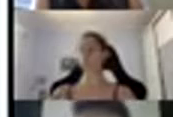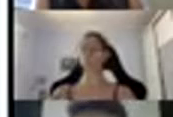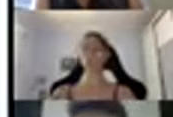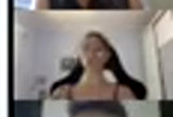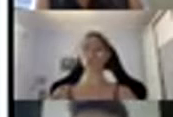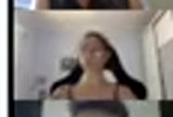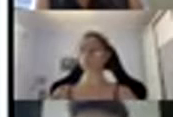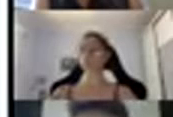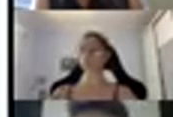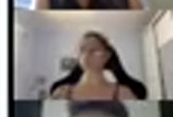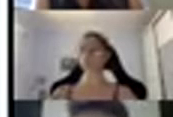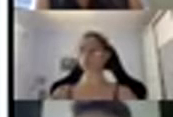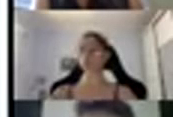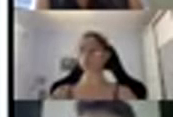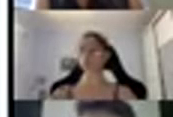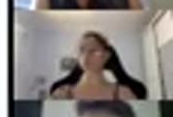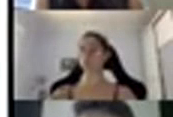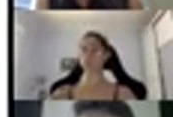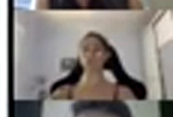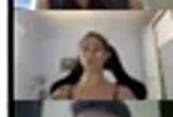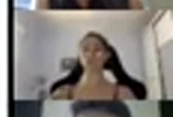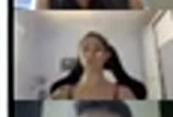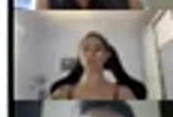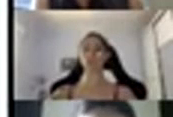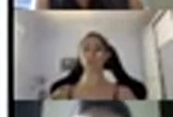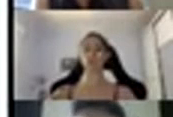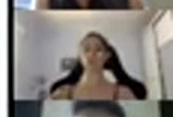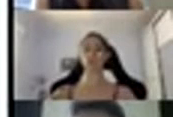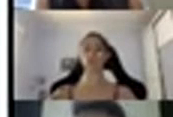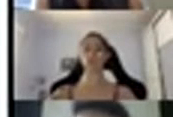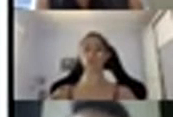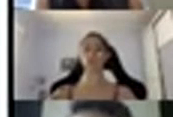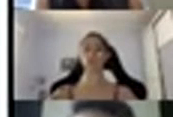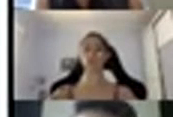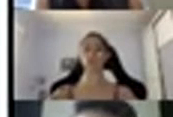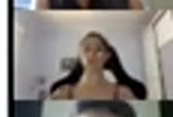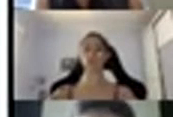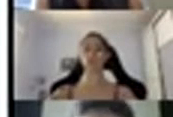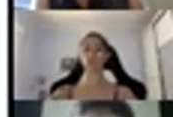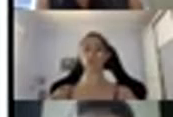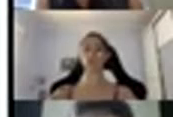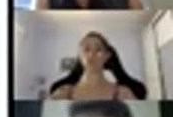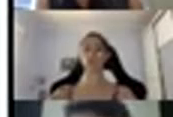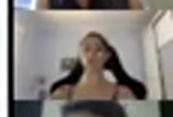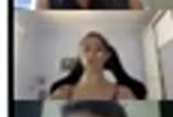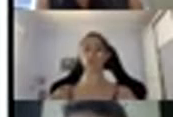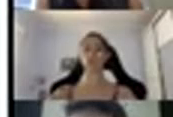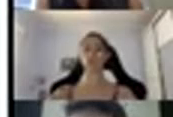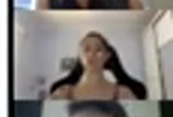ou diminuiu, dependendo do hospital. Então, aqui a gente enxerga o que em várias outras cidades a gente está vendo, a questão das bolhas.